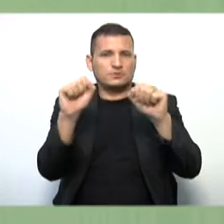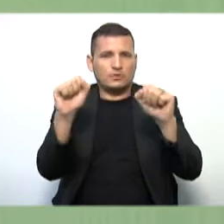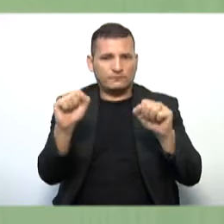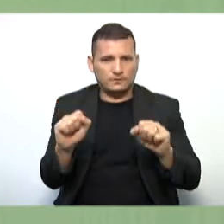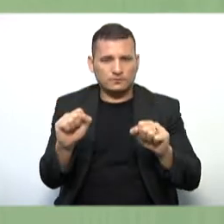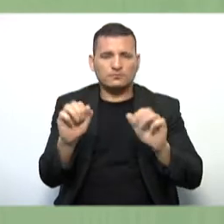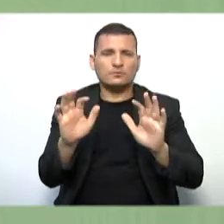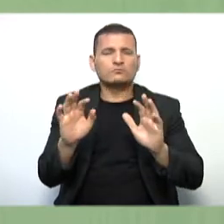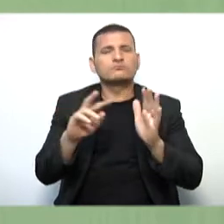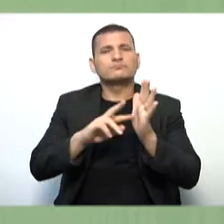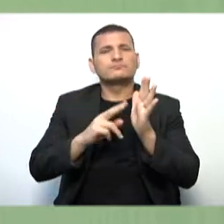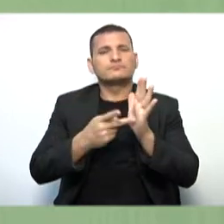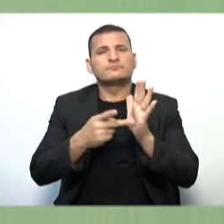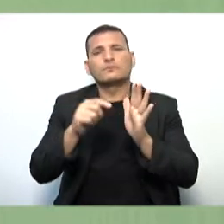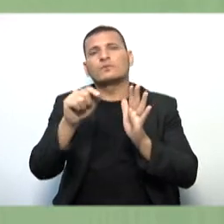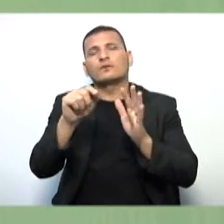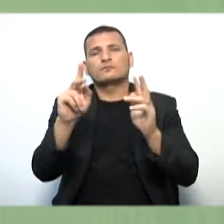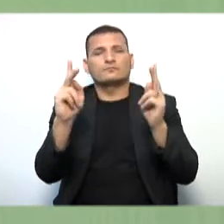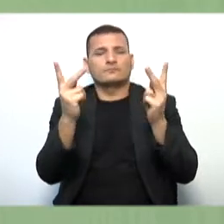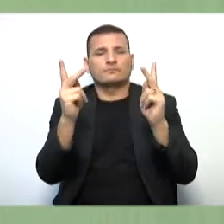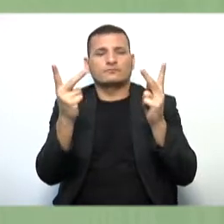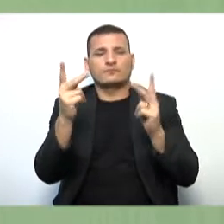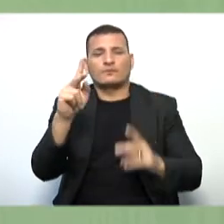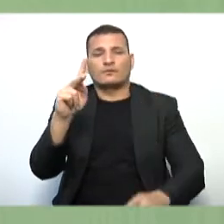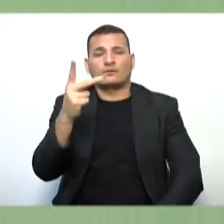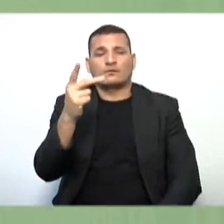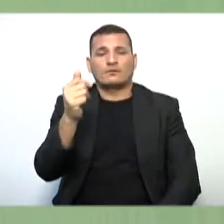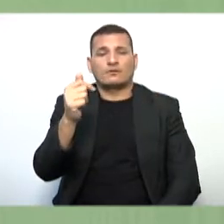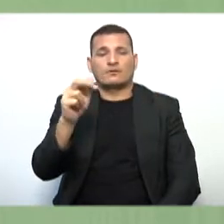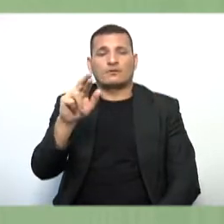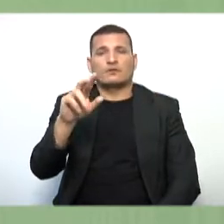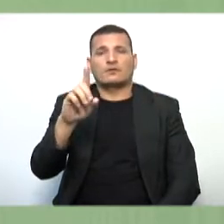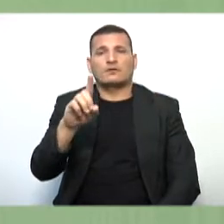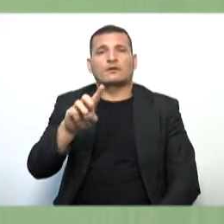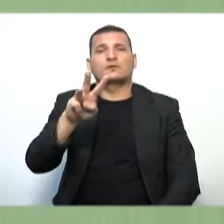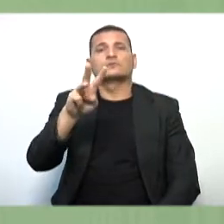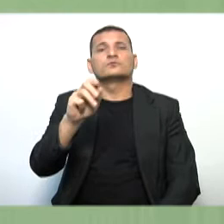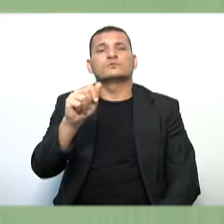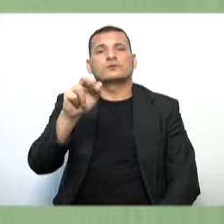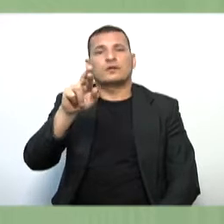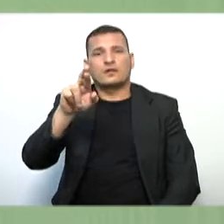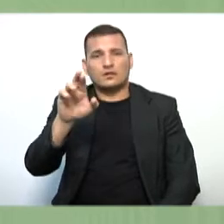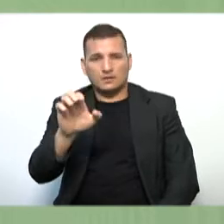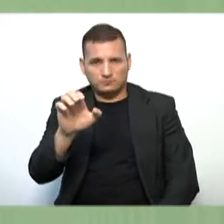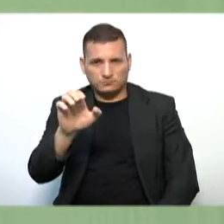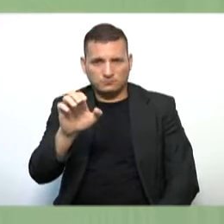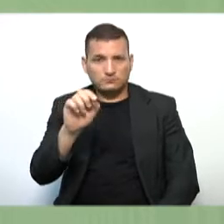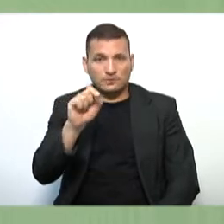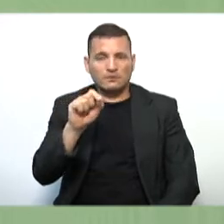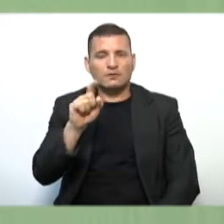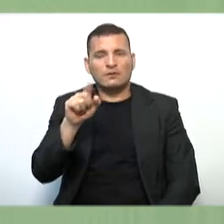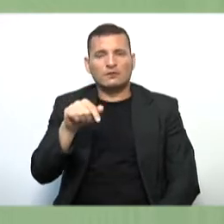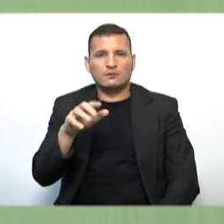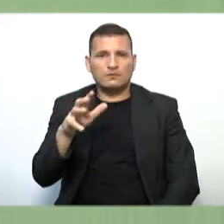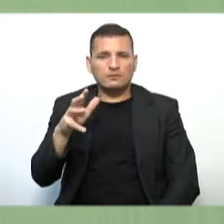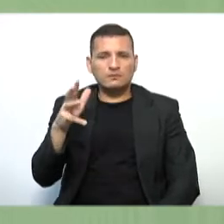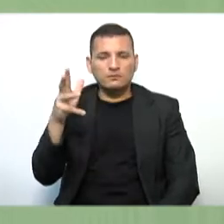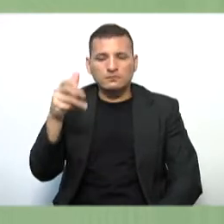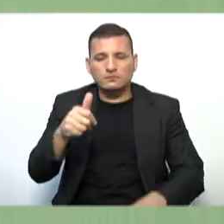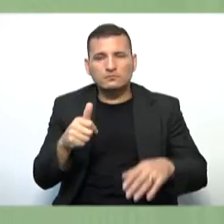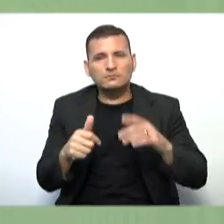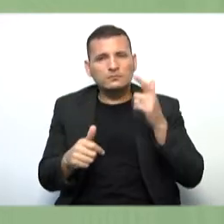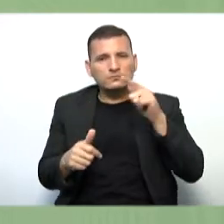aquela nossa piadinha, né? Hardware é a parte que você chuta. É tudo aquilo que a gente consegue pegar, né, professor?